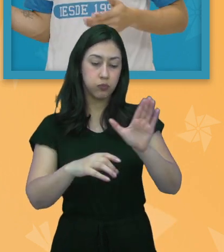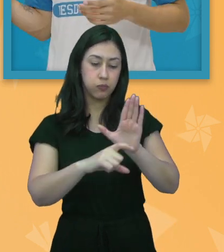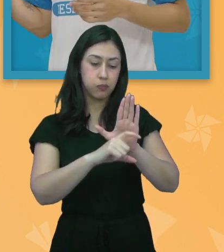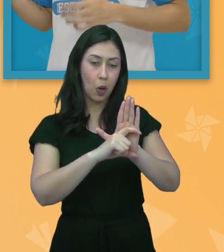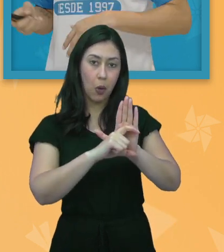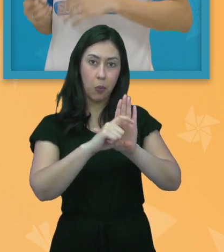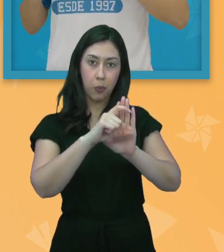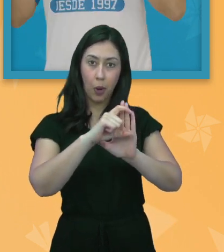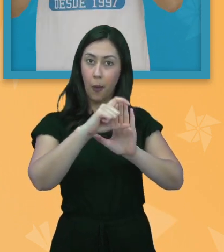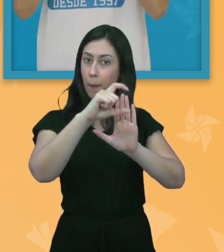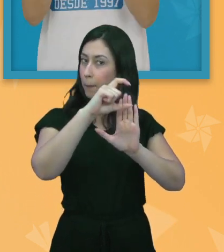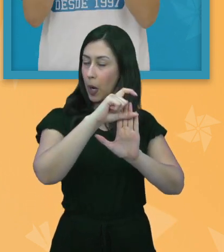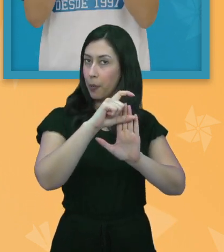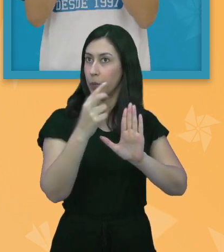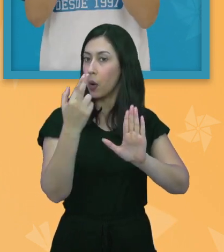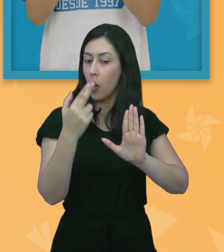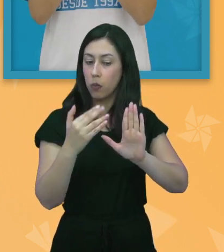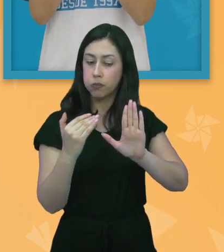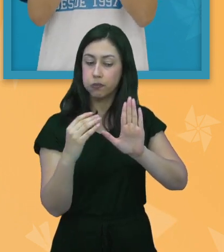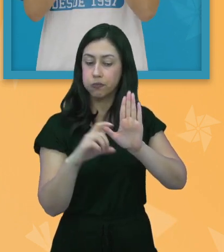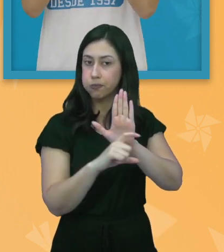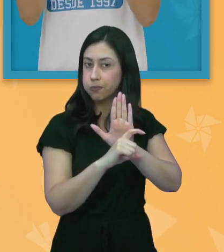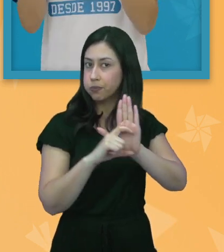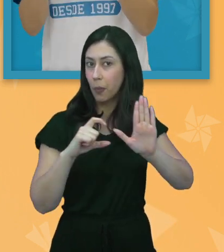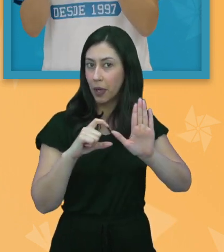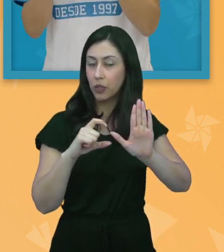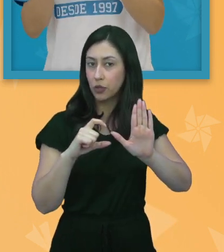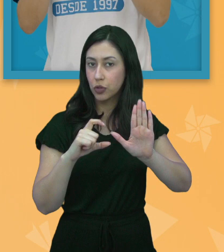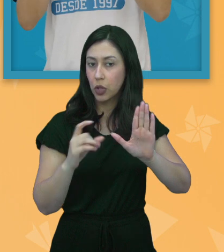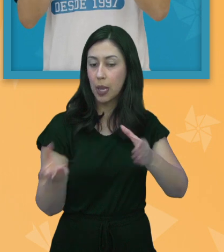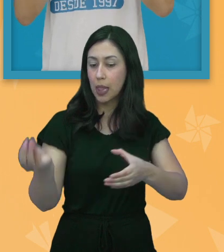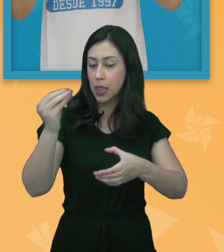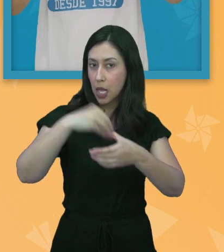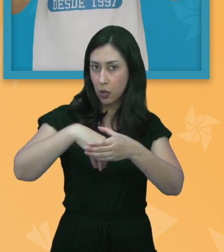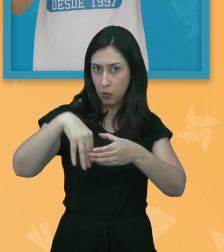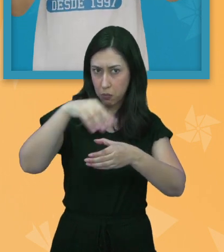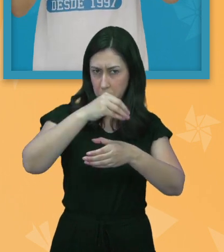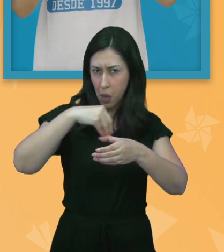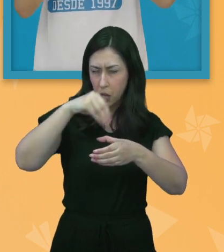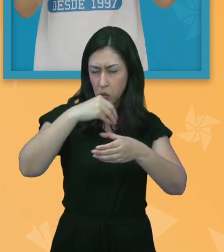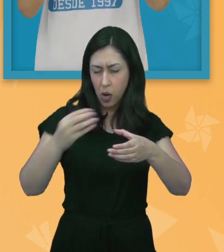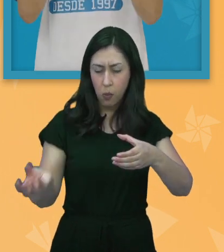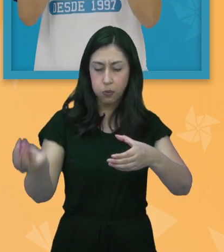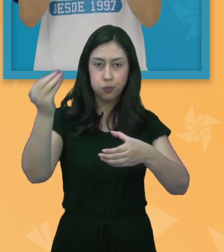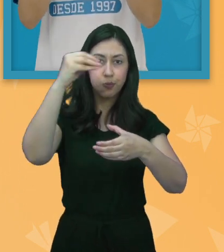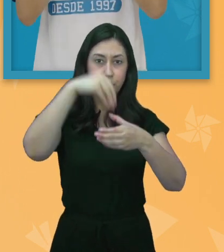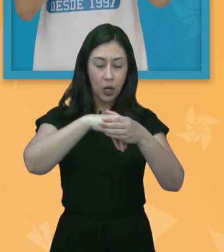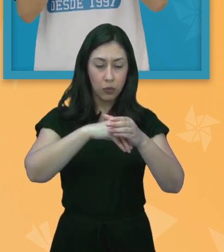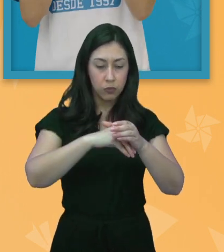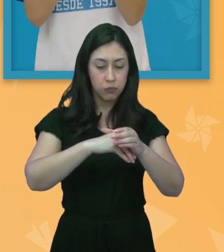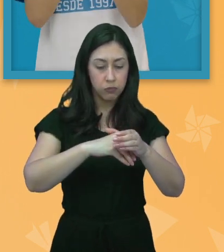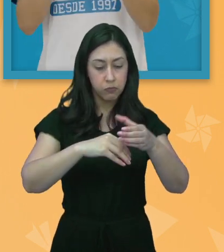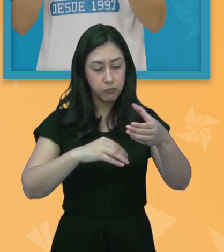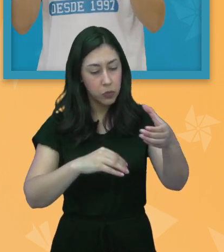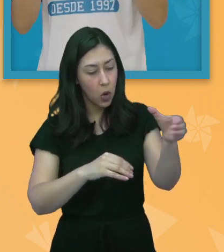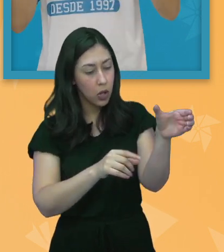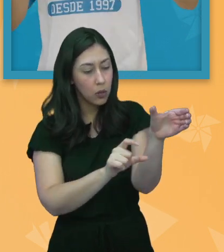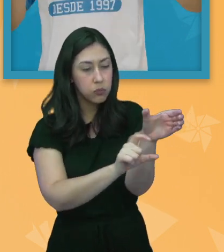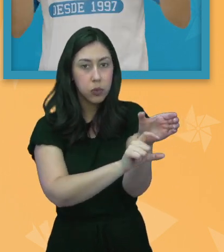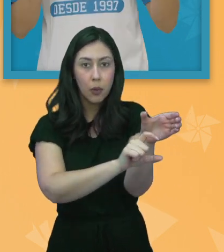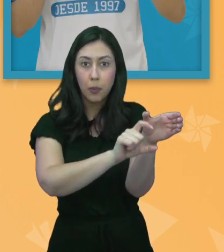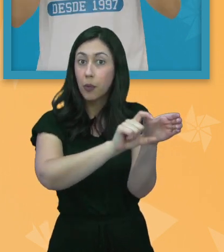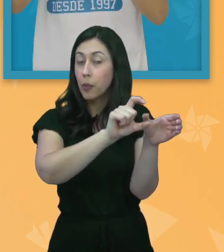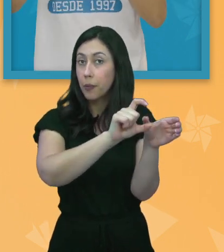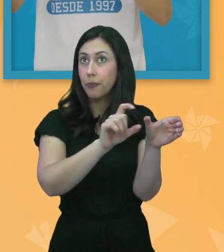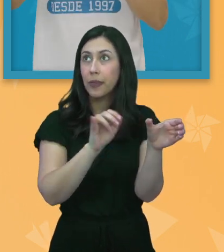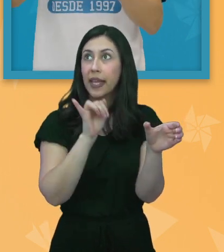quê? Como sendo uma porção de alguma coisa dentro de um sistema, como por exemplo uma porção desse sistema. Um exemplo do